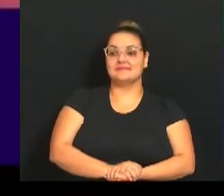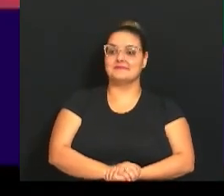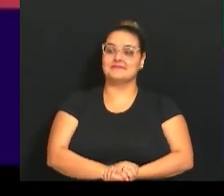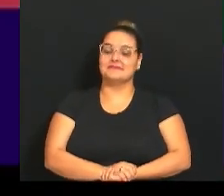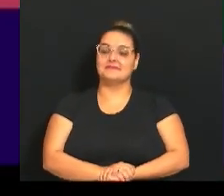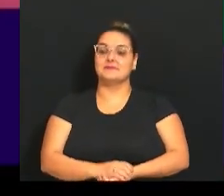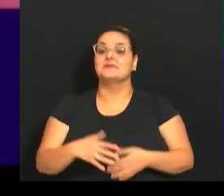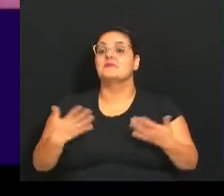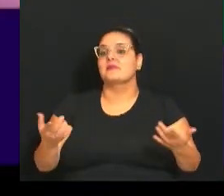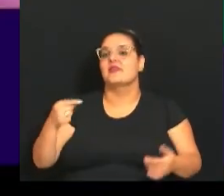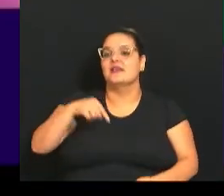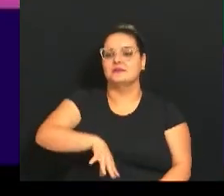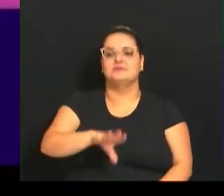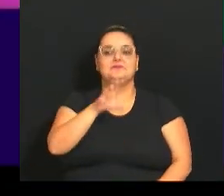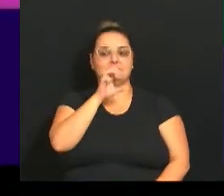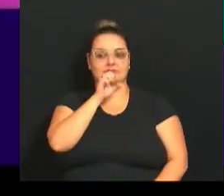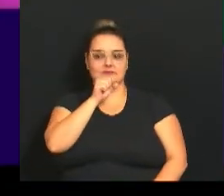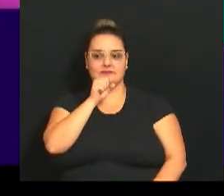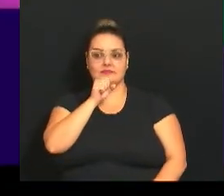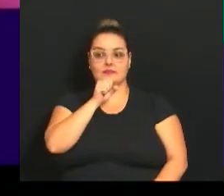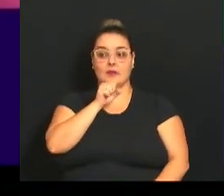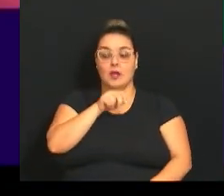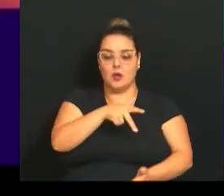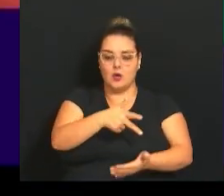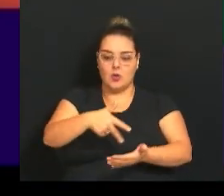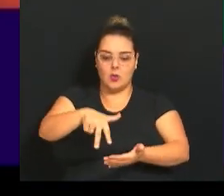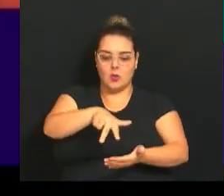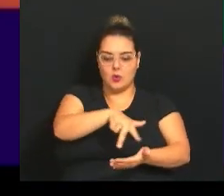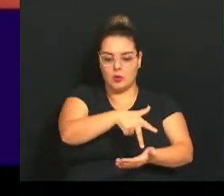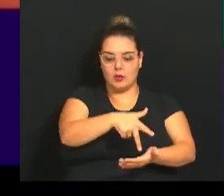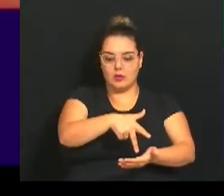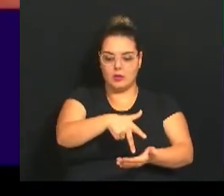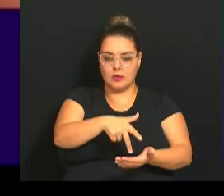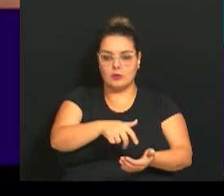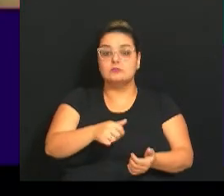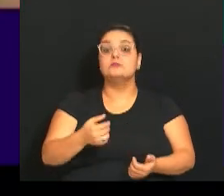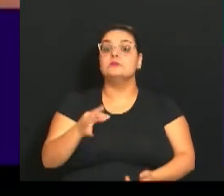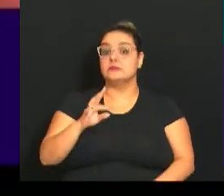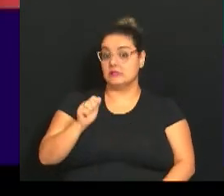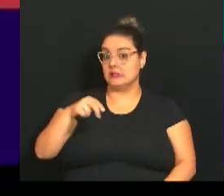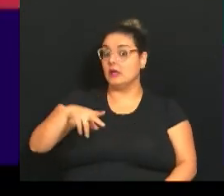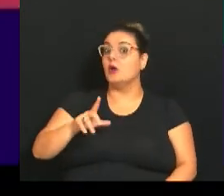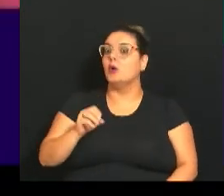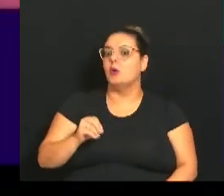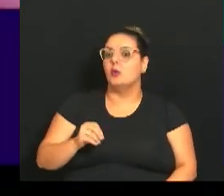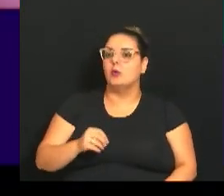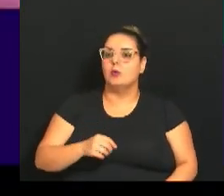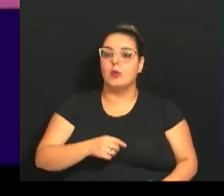Este sábado tem uma noite de tango, o musical. O espetáculo mostra a trajetória do